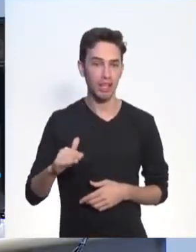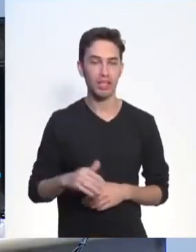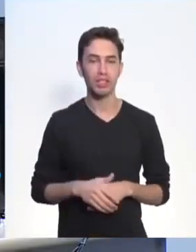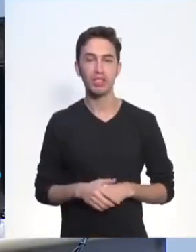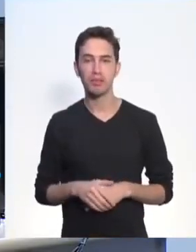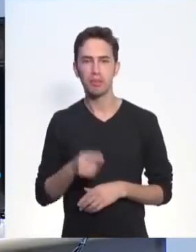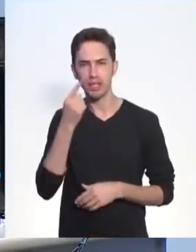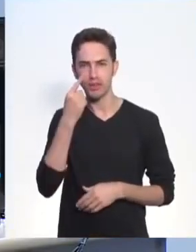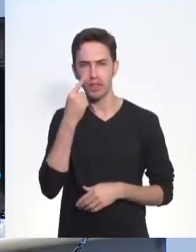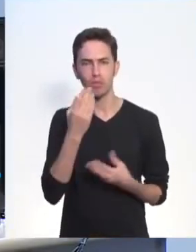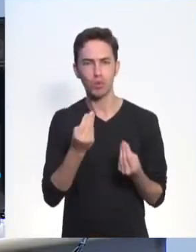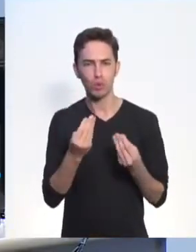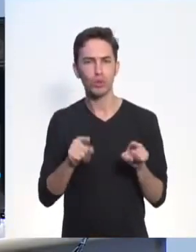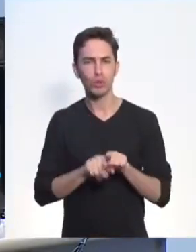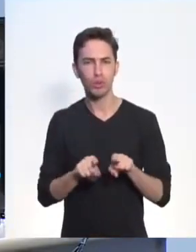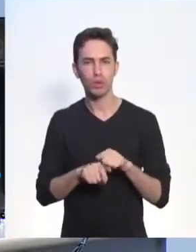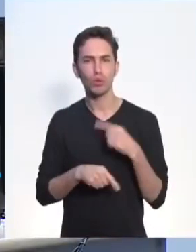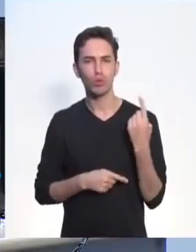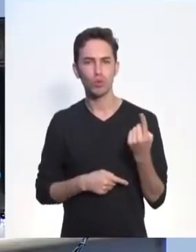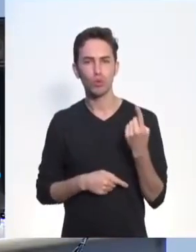vê bastante do 1 também.